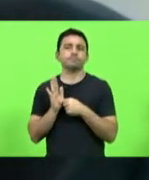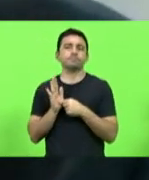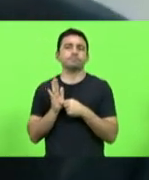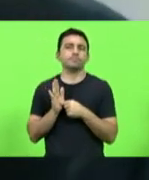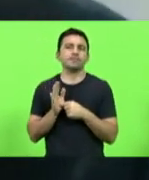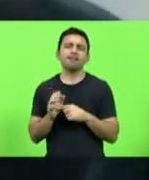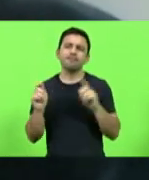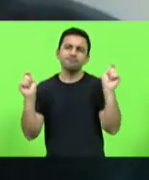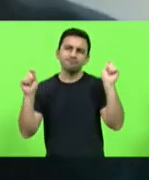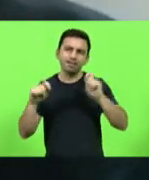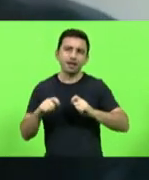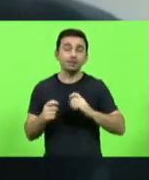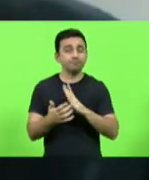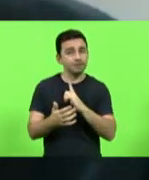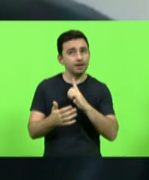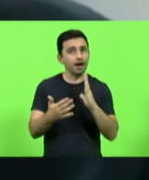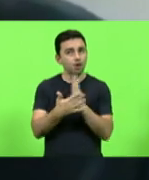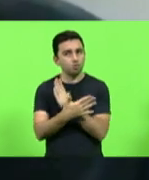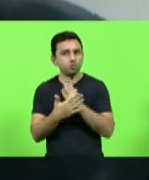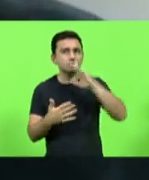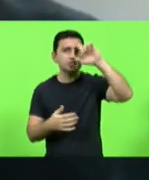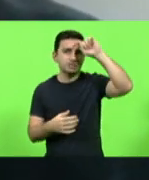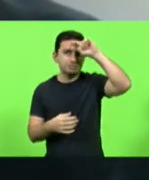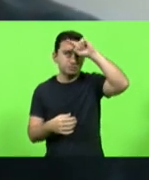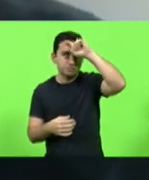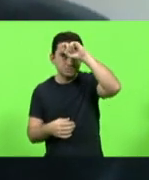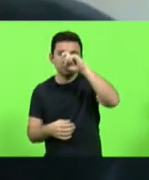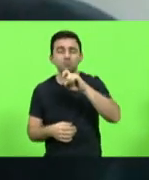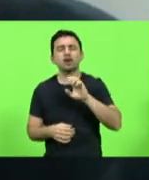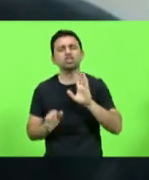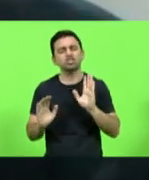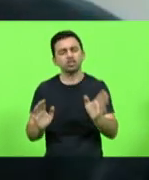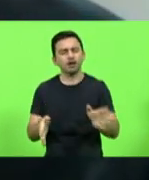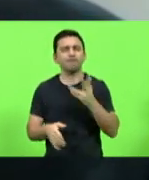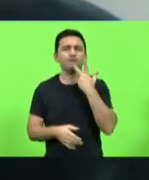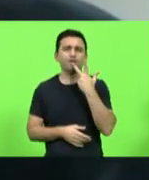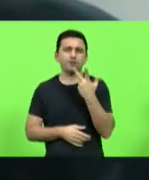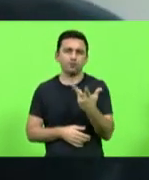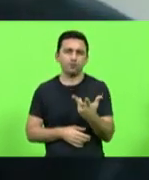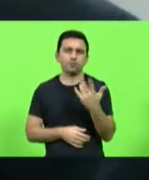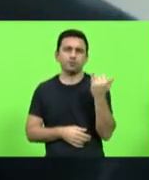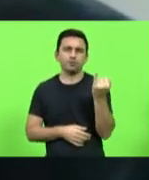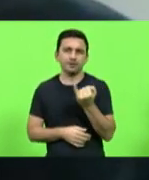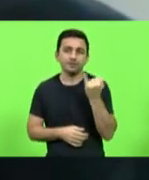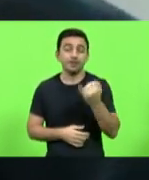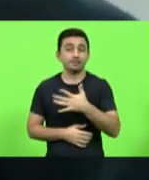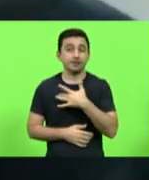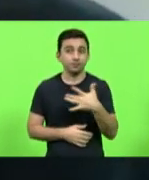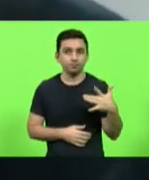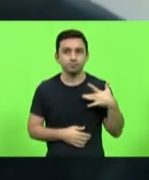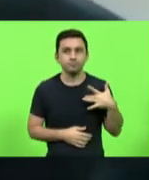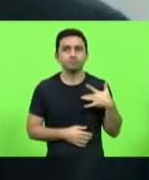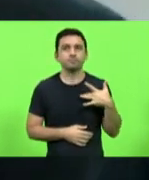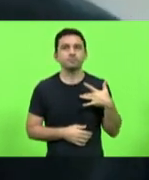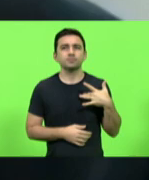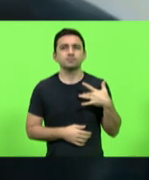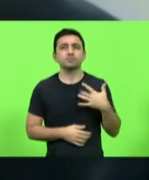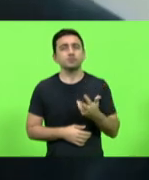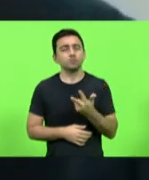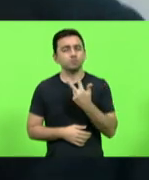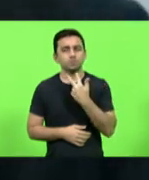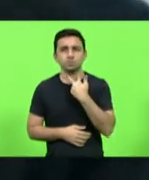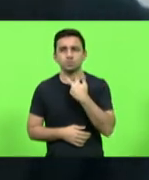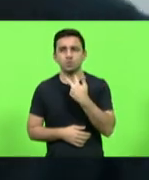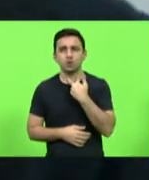Poderemos ter algumas dificuldades momentâneas, mas também já foi muito bem colocado aqui que a saúde não pode ser